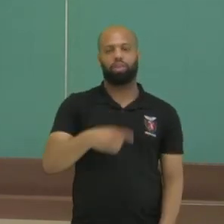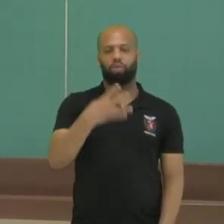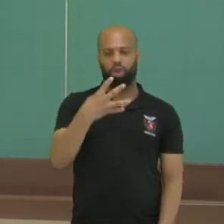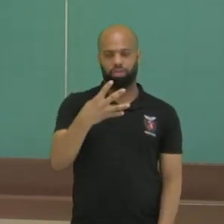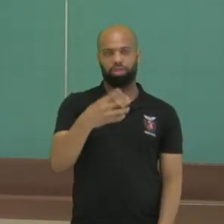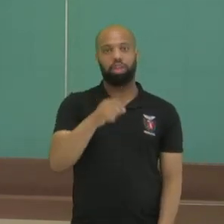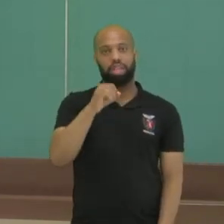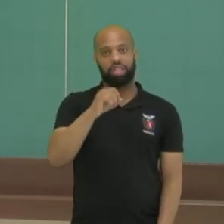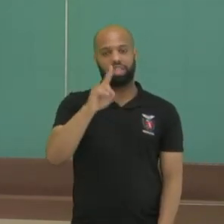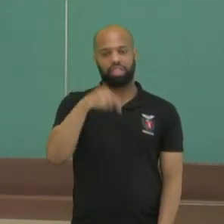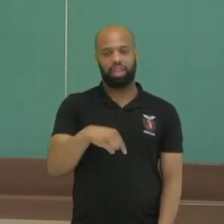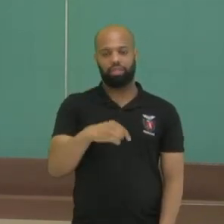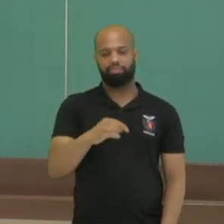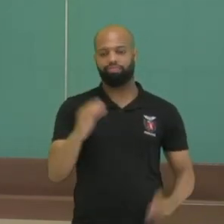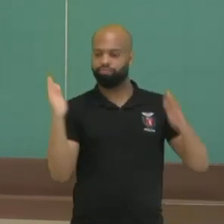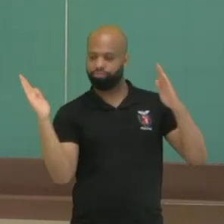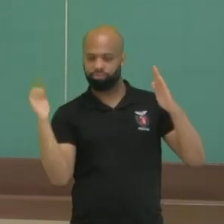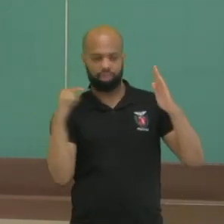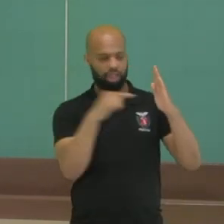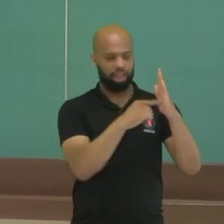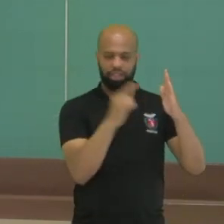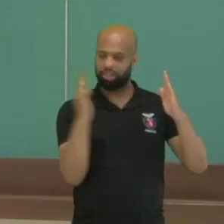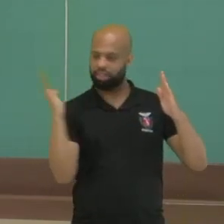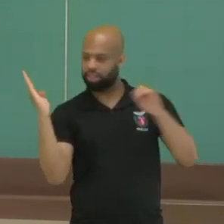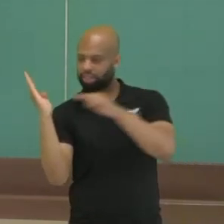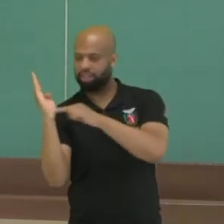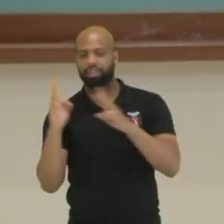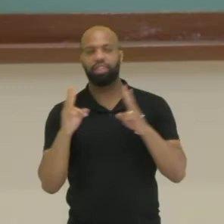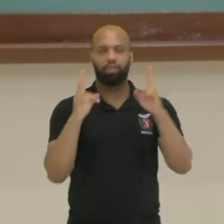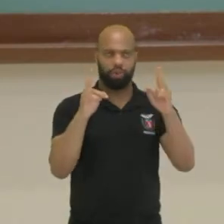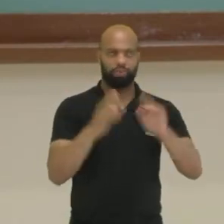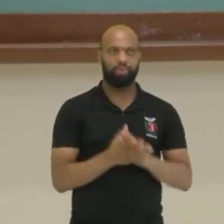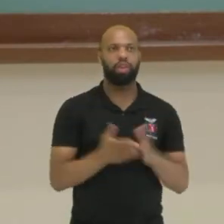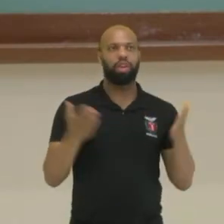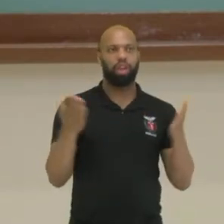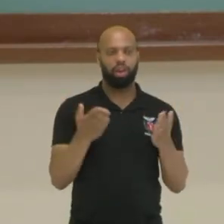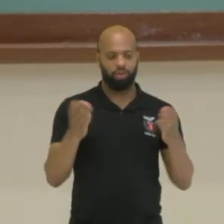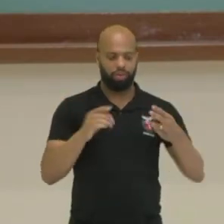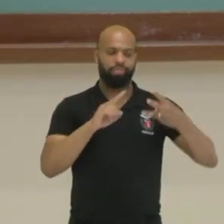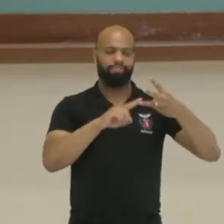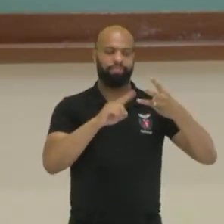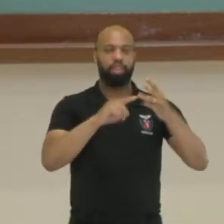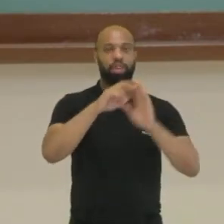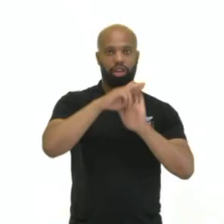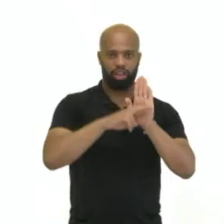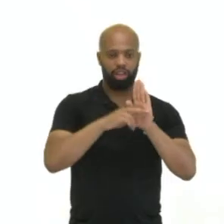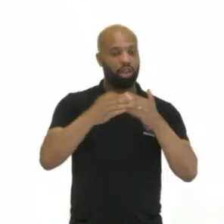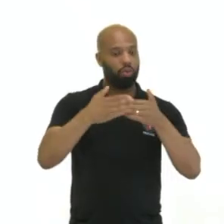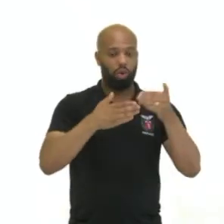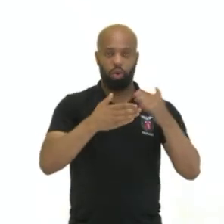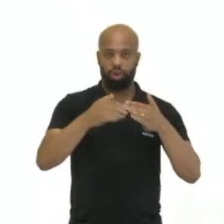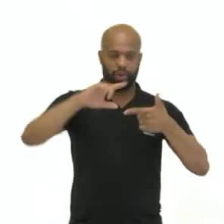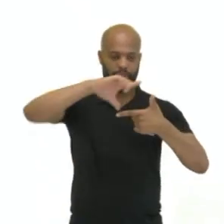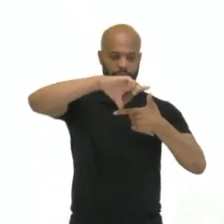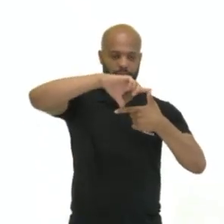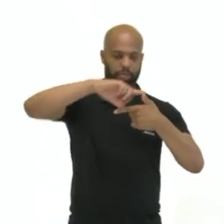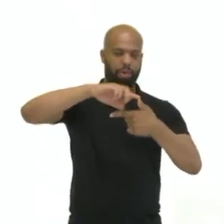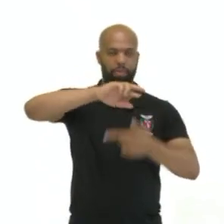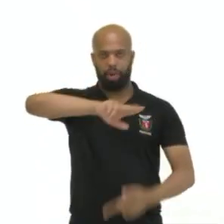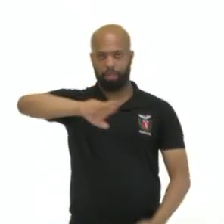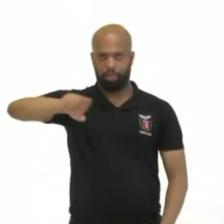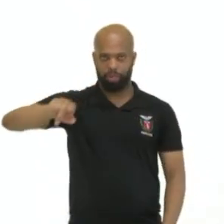agora numericamente, tá? Agora sim a gente vai ver a terceira propriedade. Em qualquer paralelogramo,